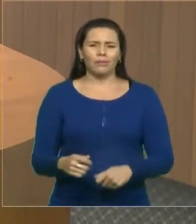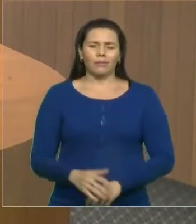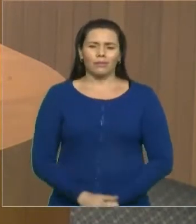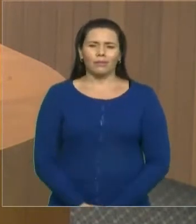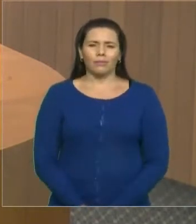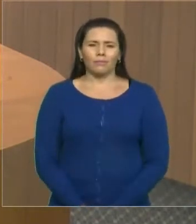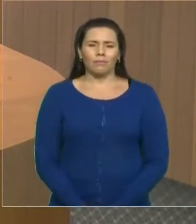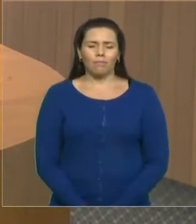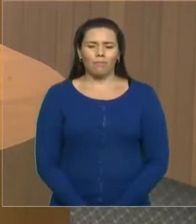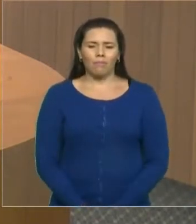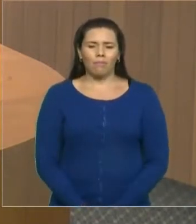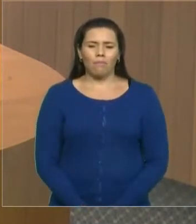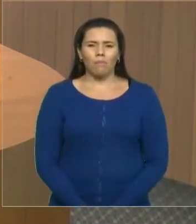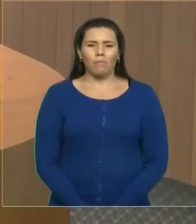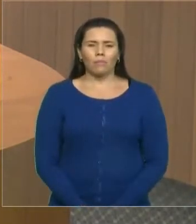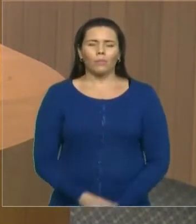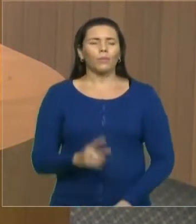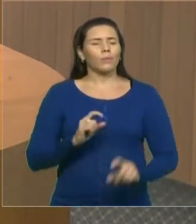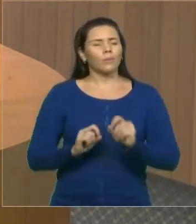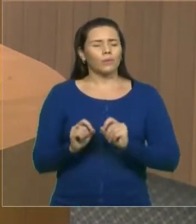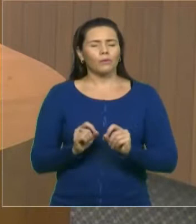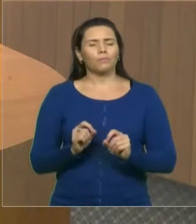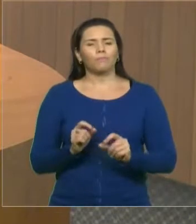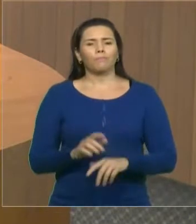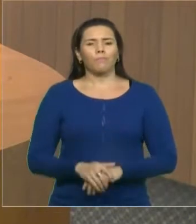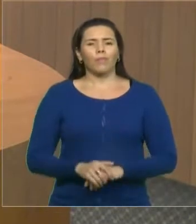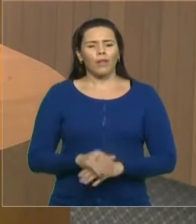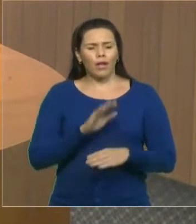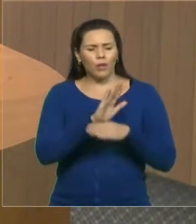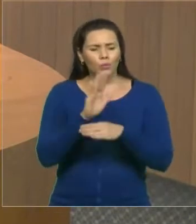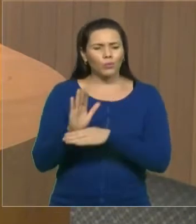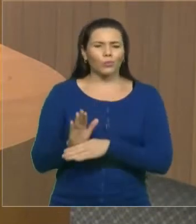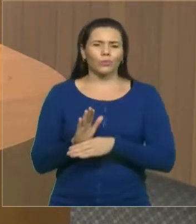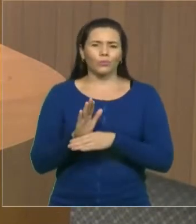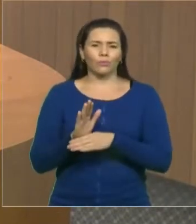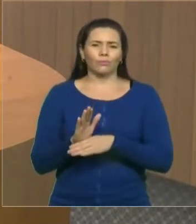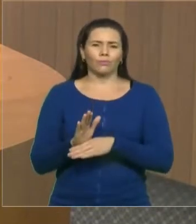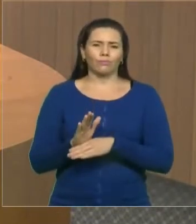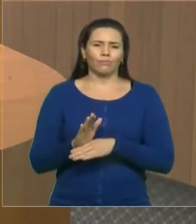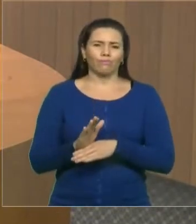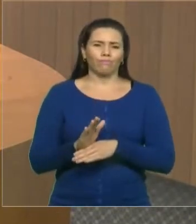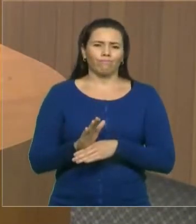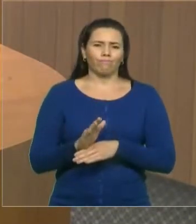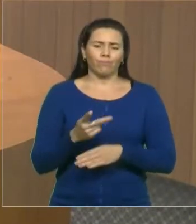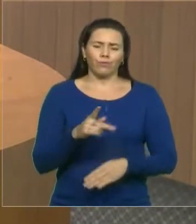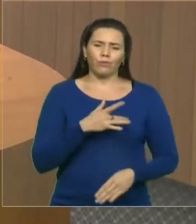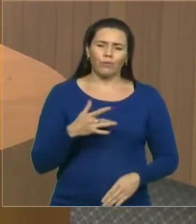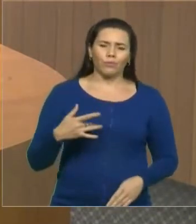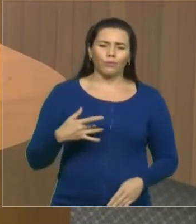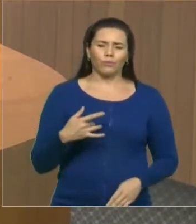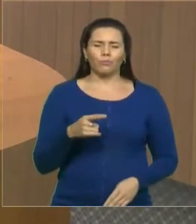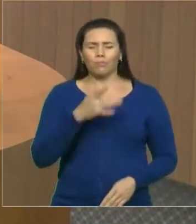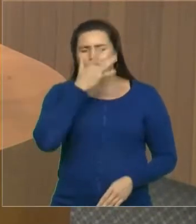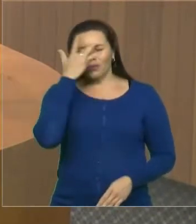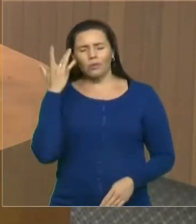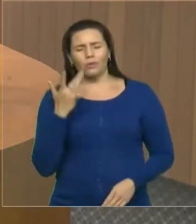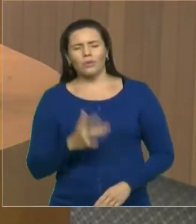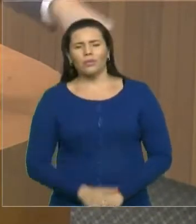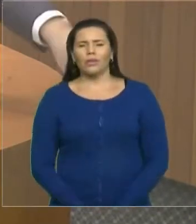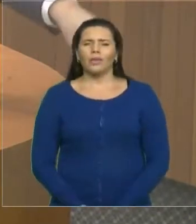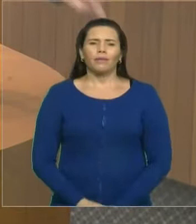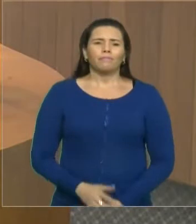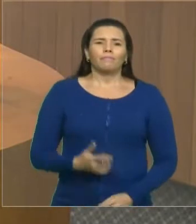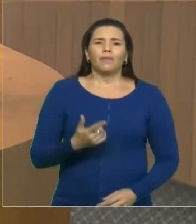Aquelas pessoas que não tinham esperança de iniciar o seu tratamento e que hoje